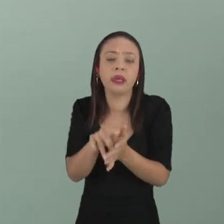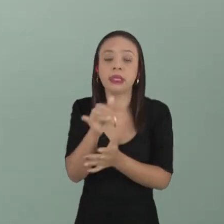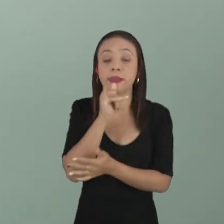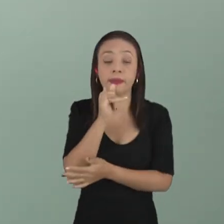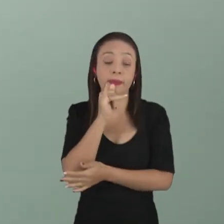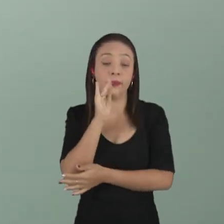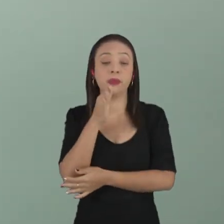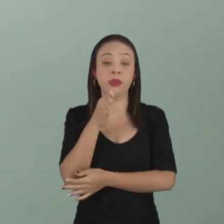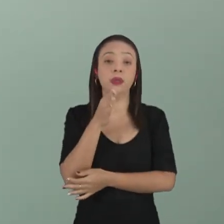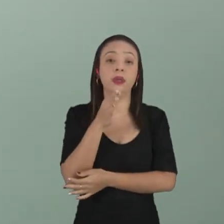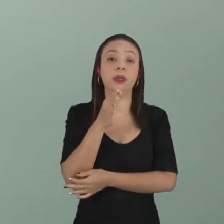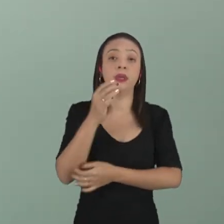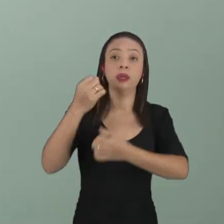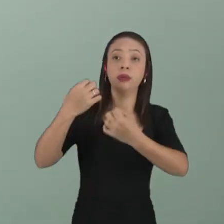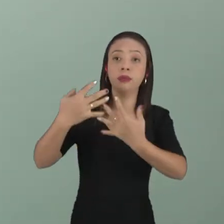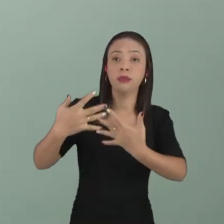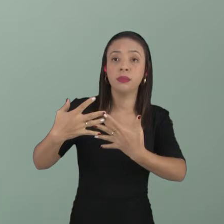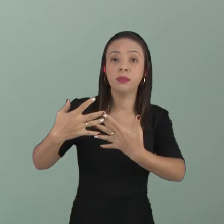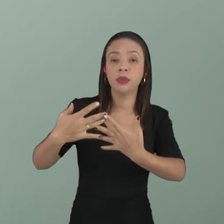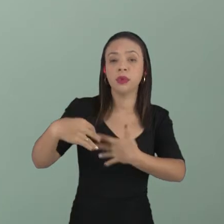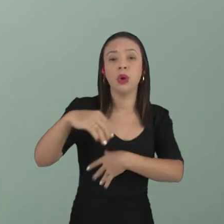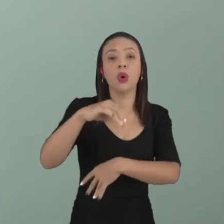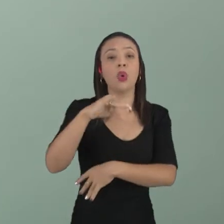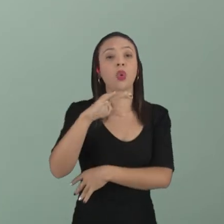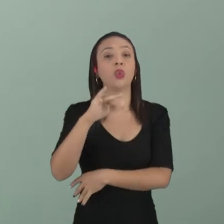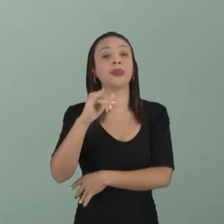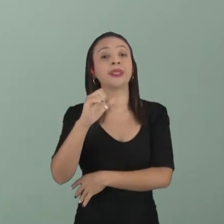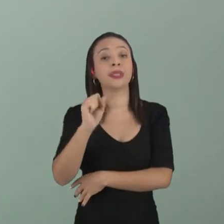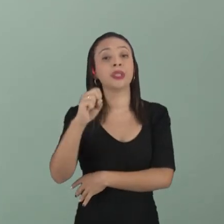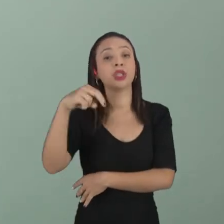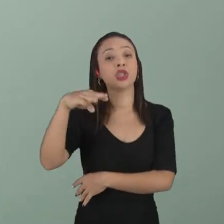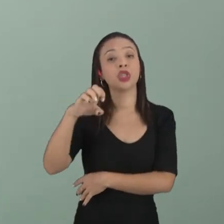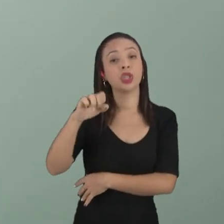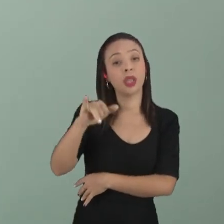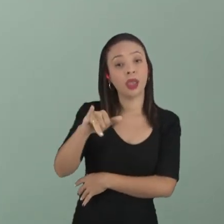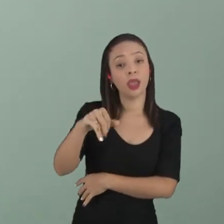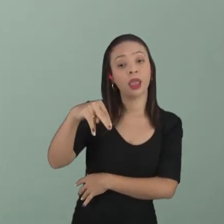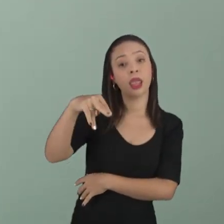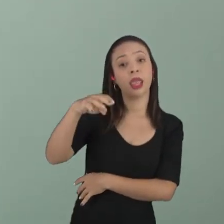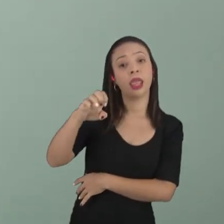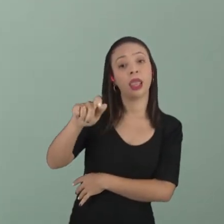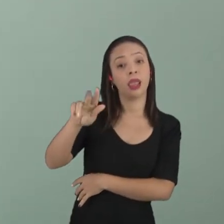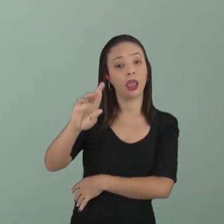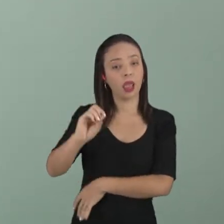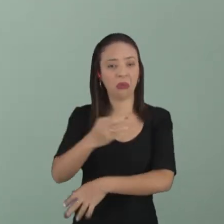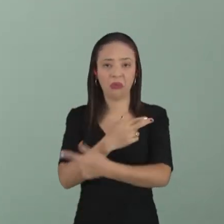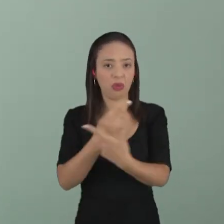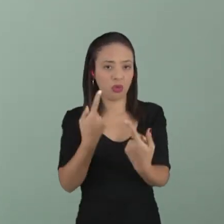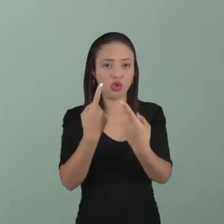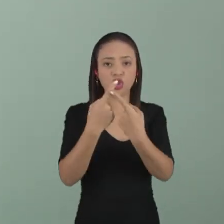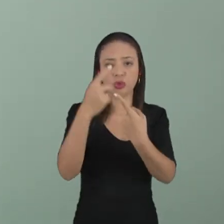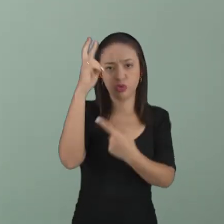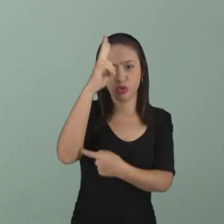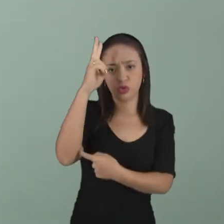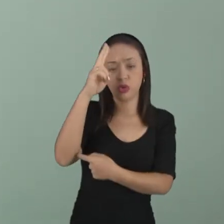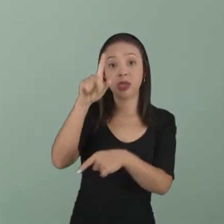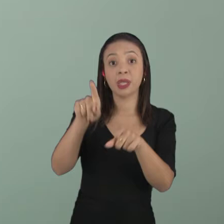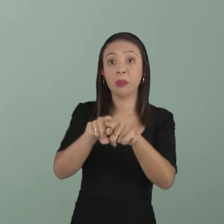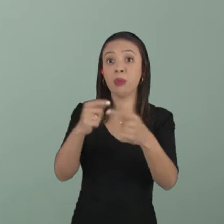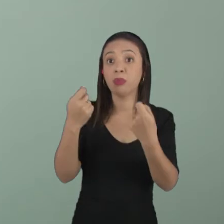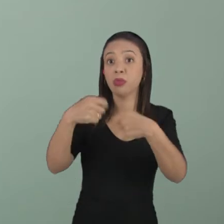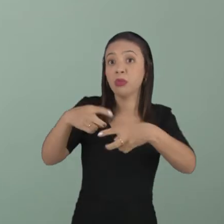citou aqui o exemplo de Cisne Negro ou Lago dos Cisnes, e aí a gente vai perceber que ele